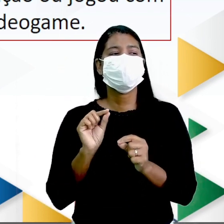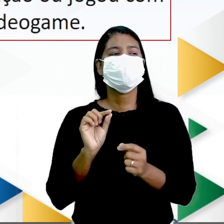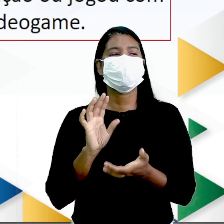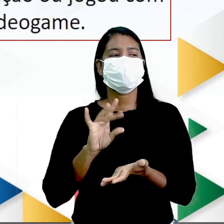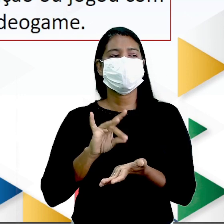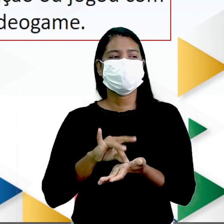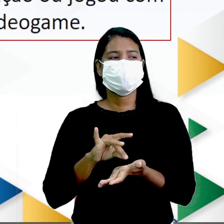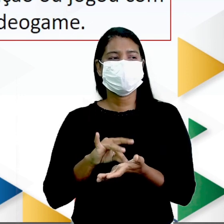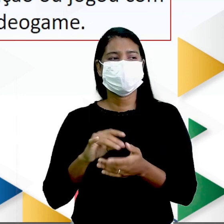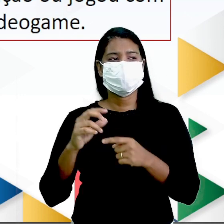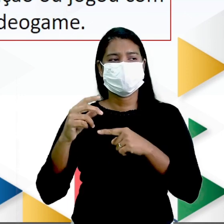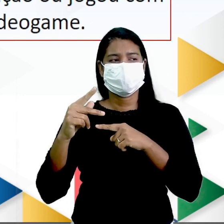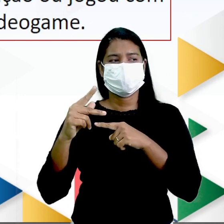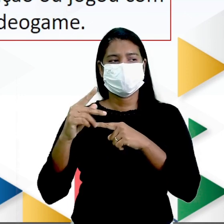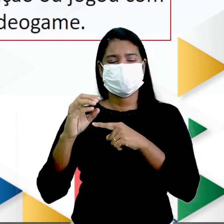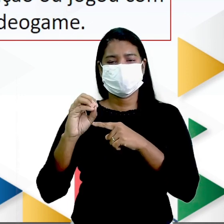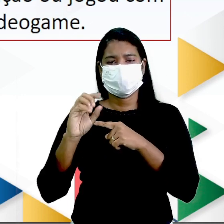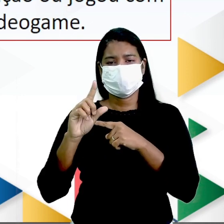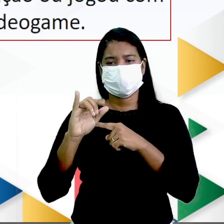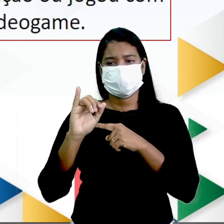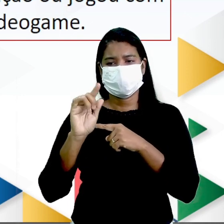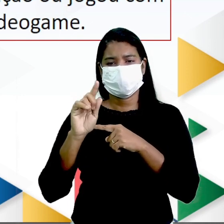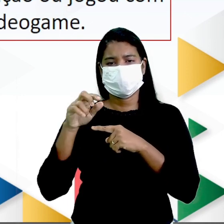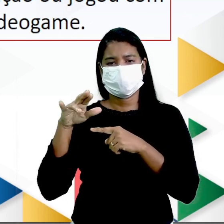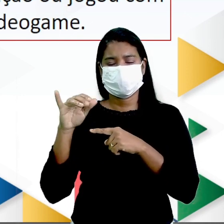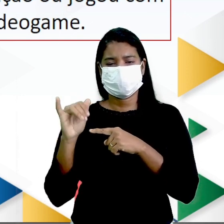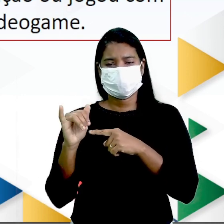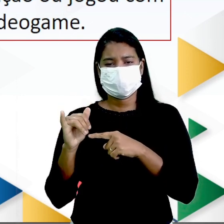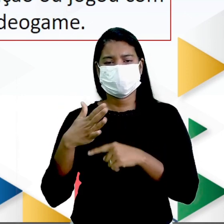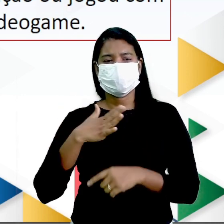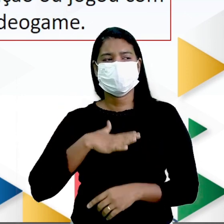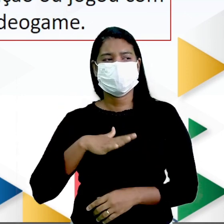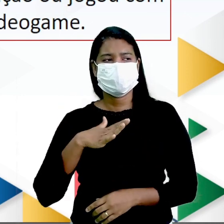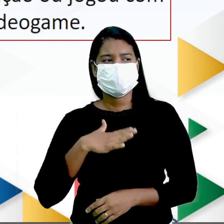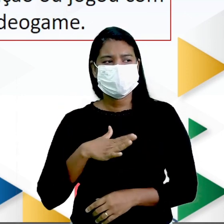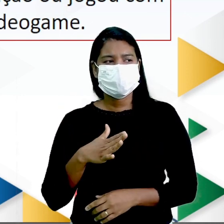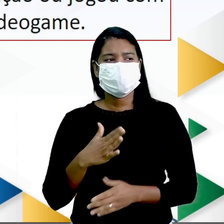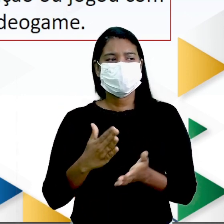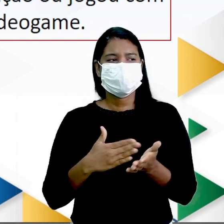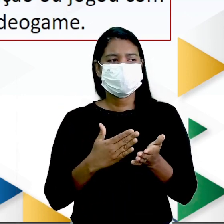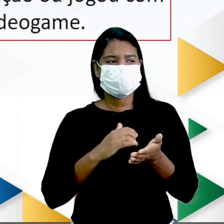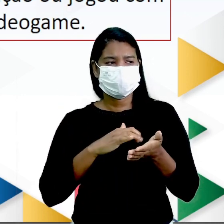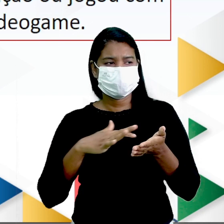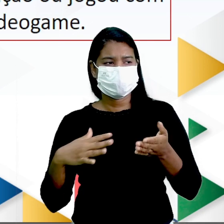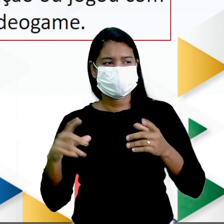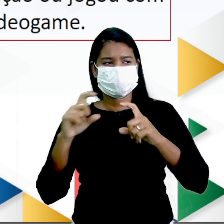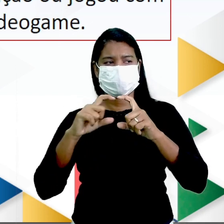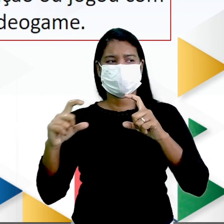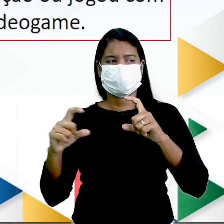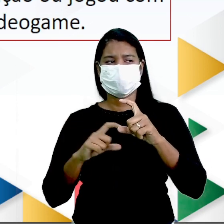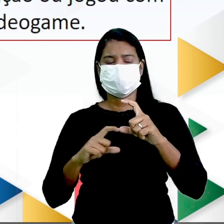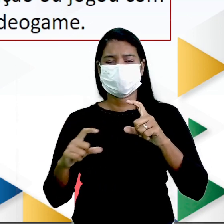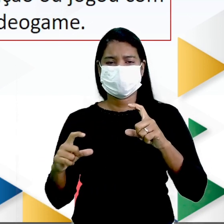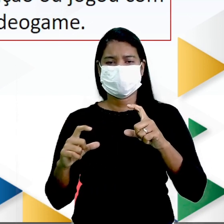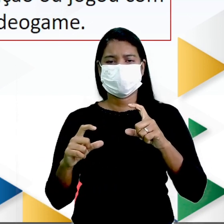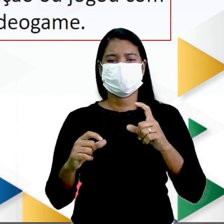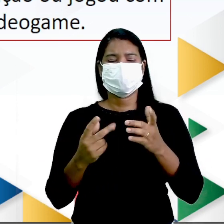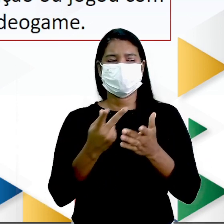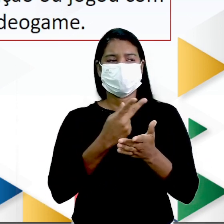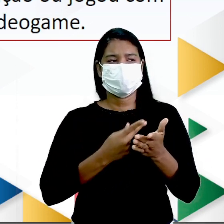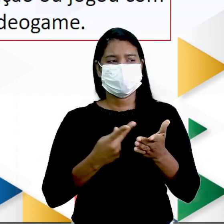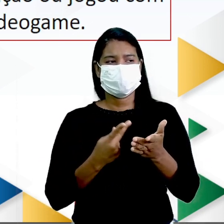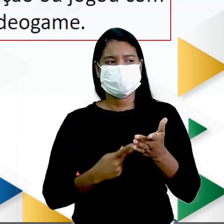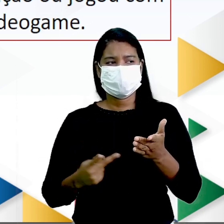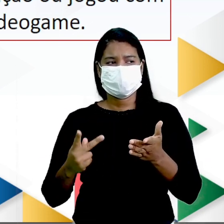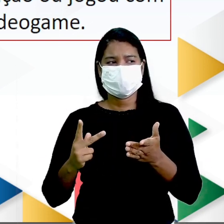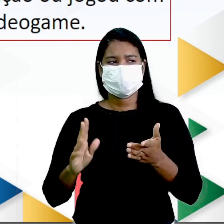nesse exato momento, você que gosta de anime, você que gosta de gibi, você que gosta de figuras, de